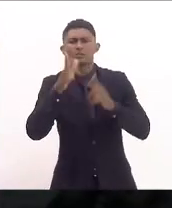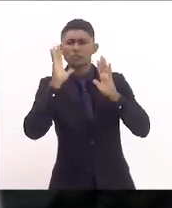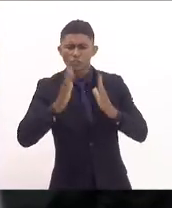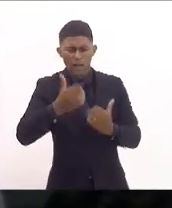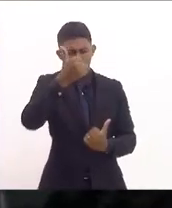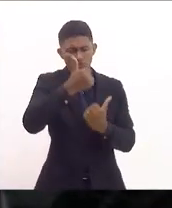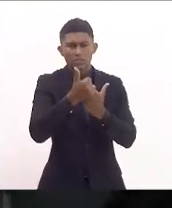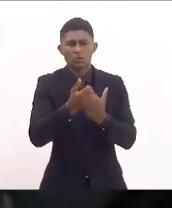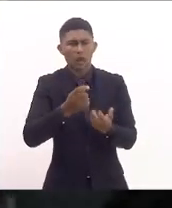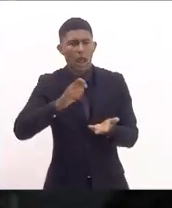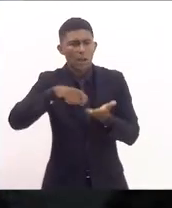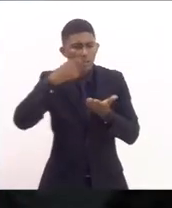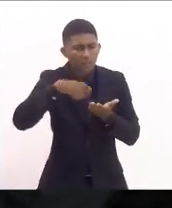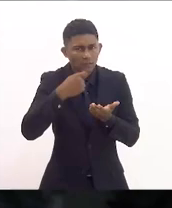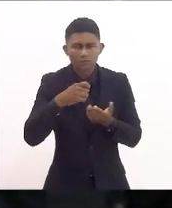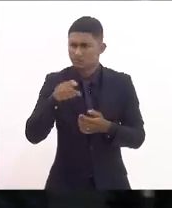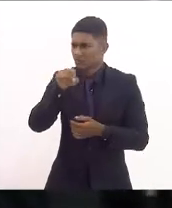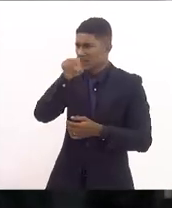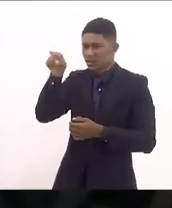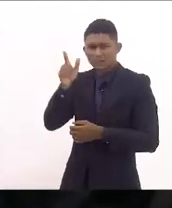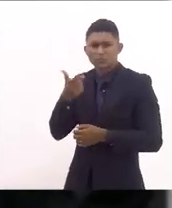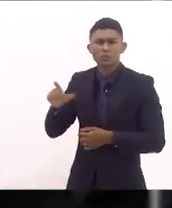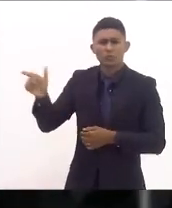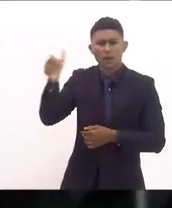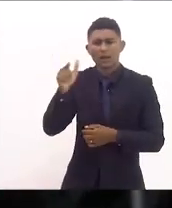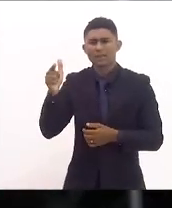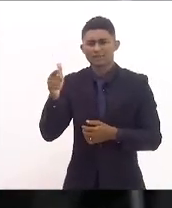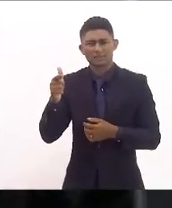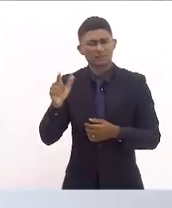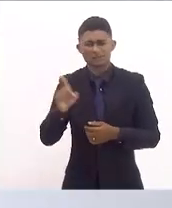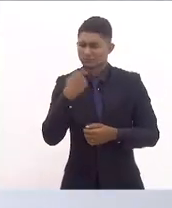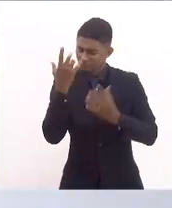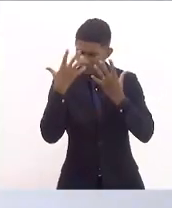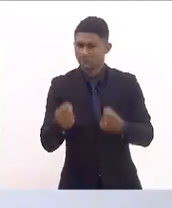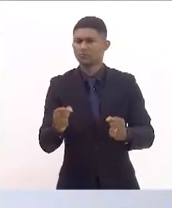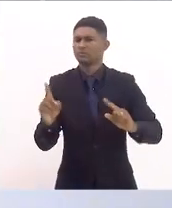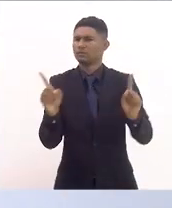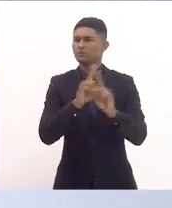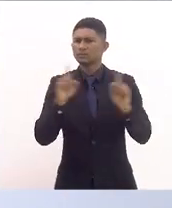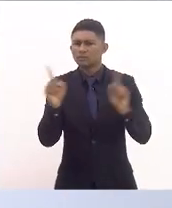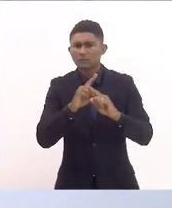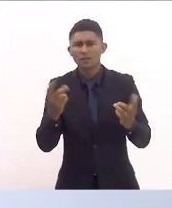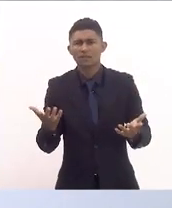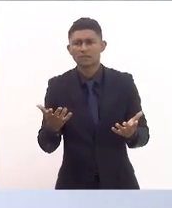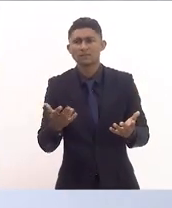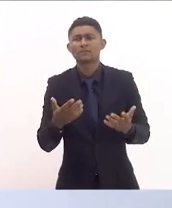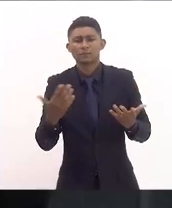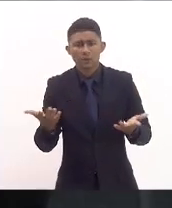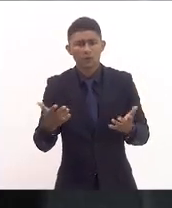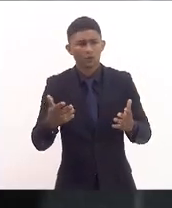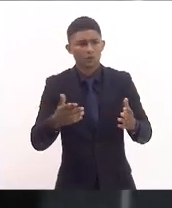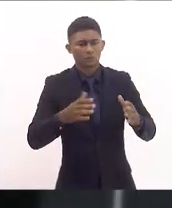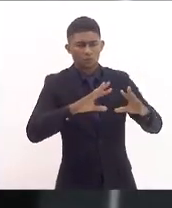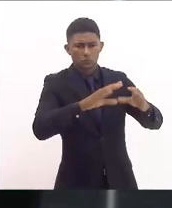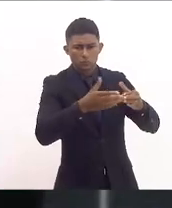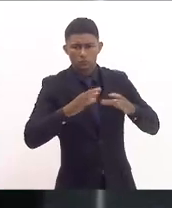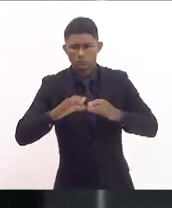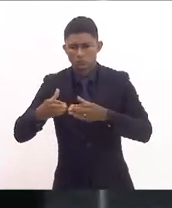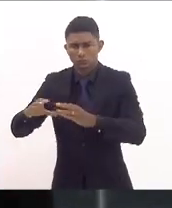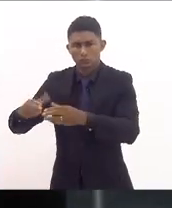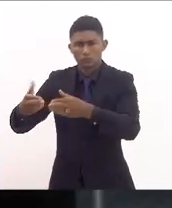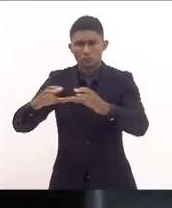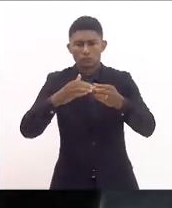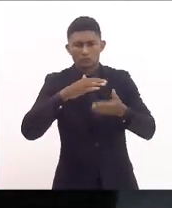fios da Faetec não tem isso é inaceitável todos os órgãos da secretaria de Ciência Tecnologia e inovação